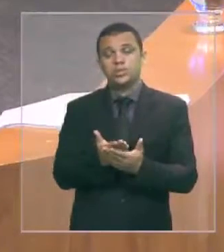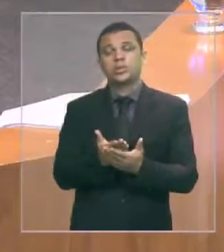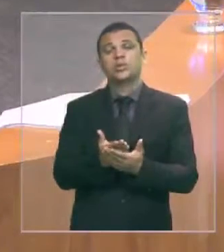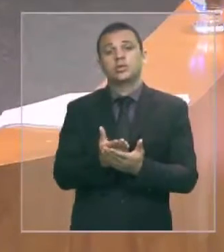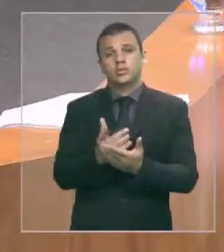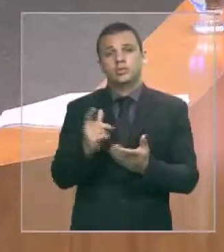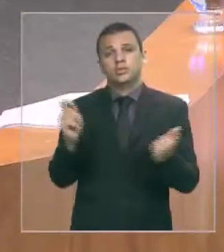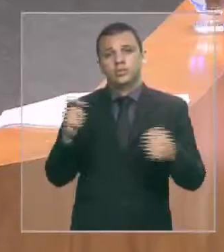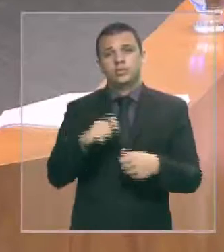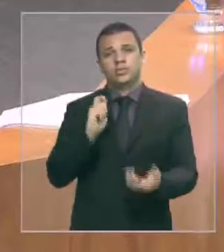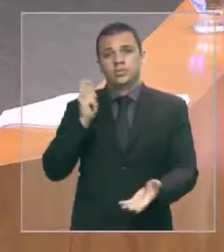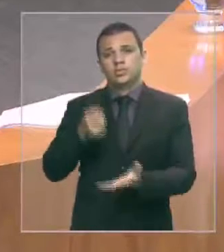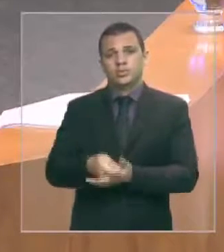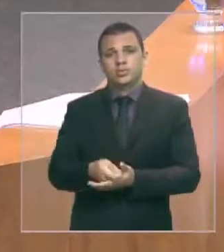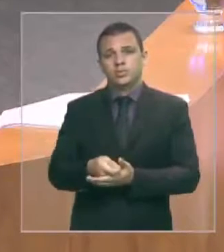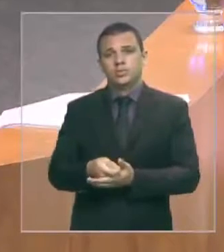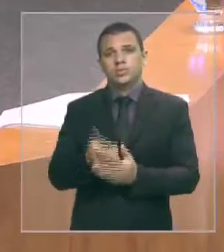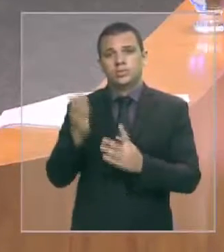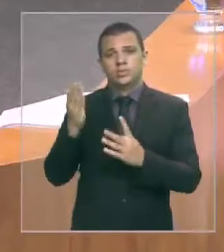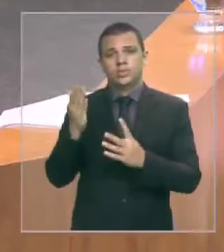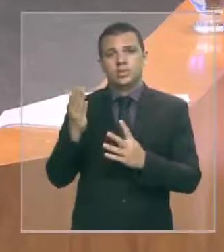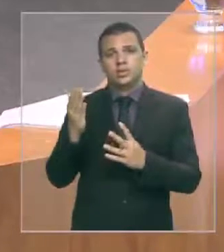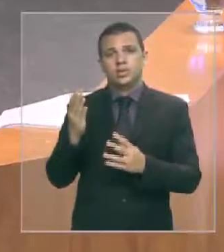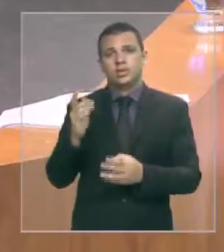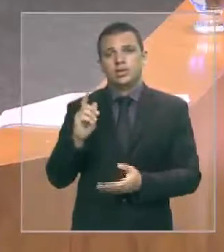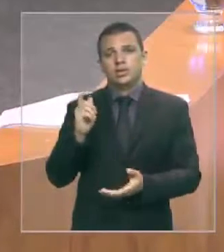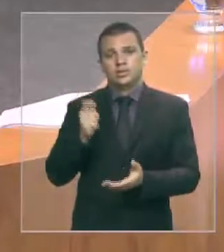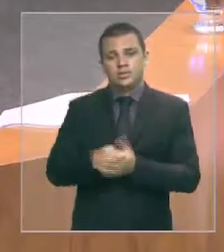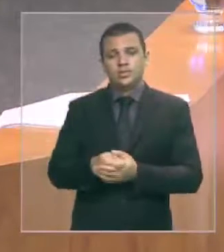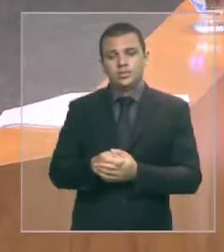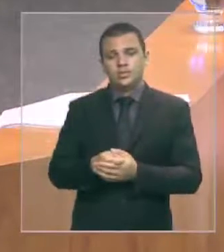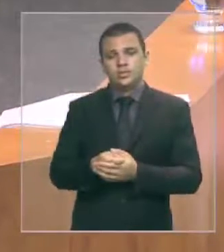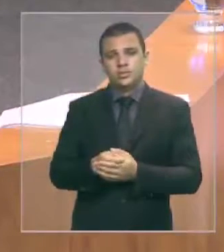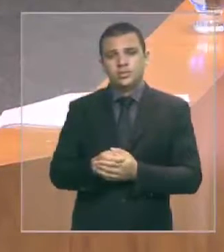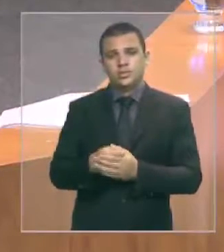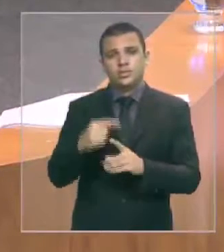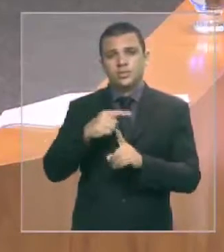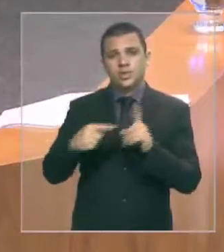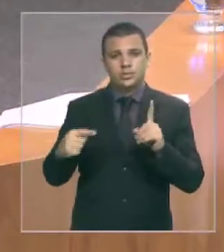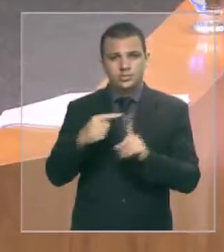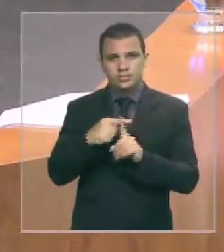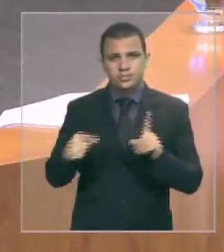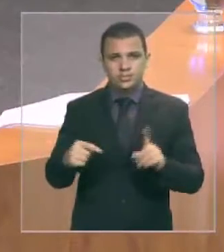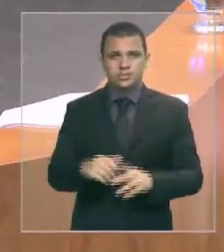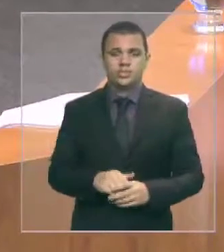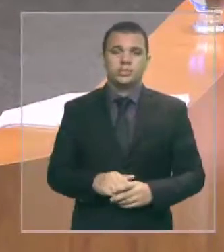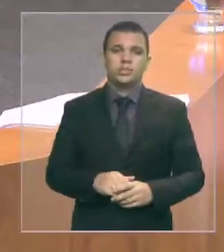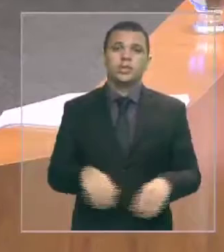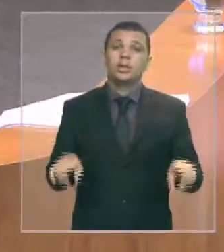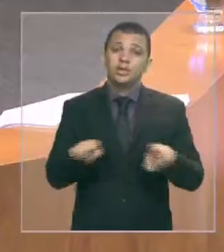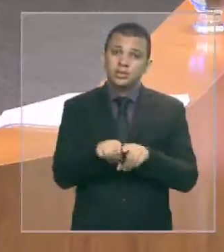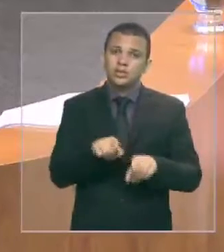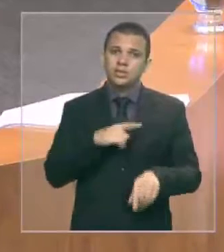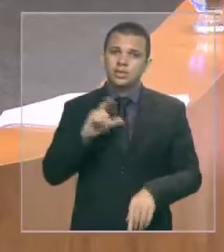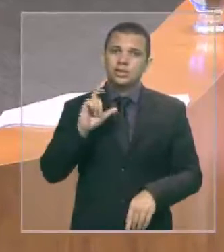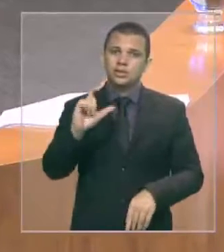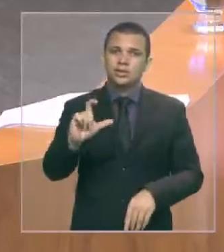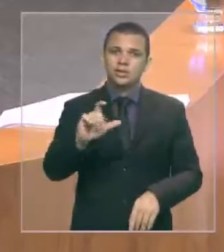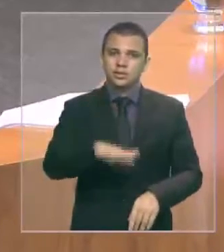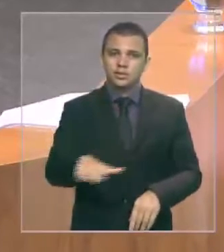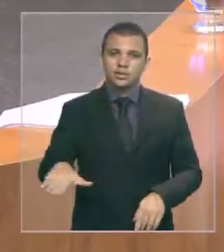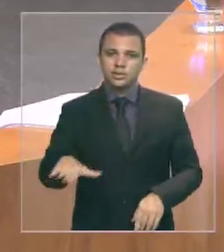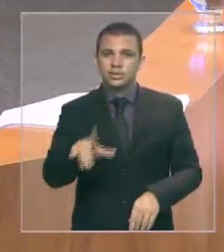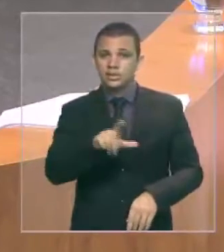mantida. O prefeito está lançando também com a licitação o cartão criança, dignidade para as crianças